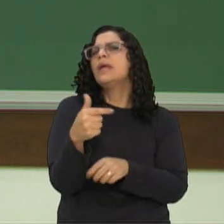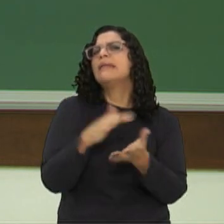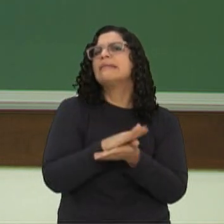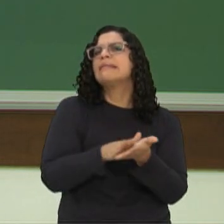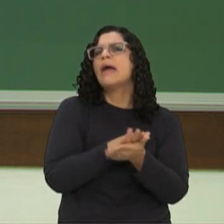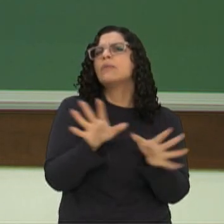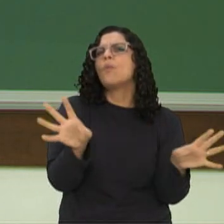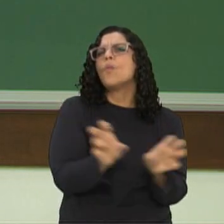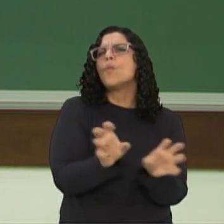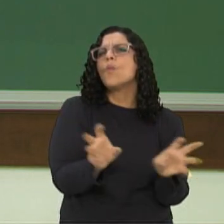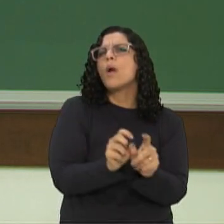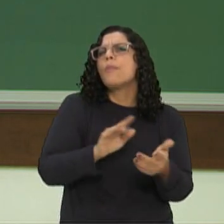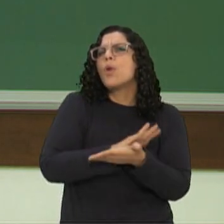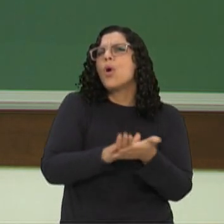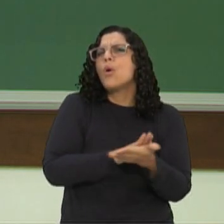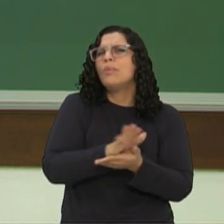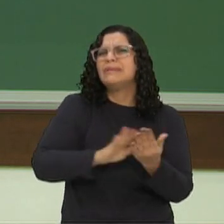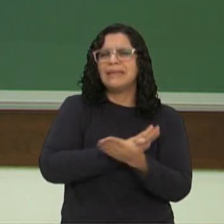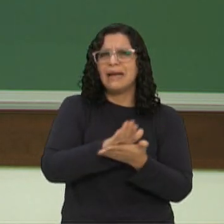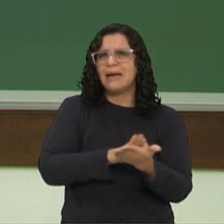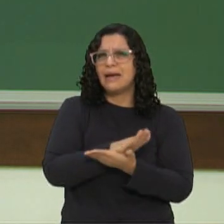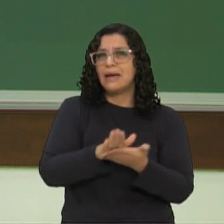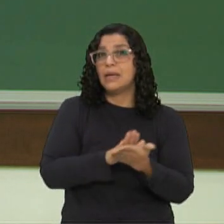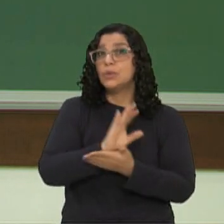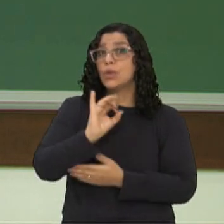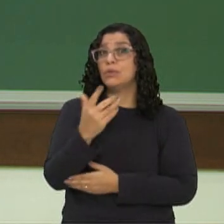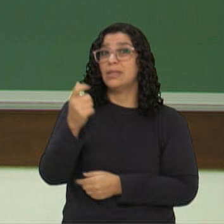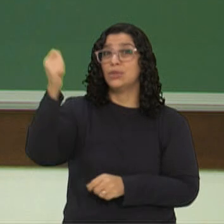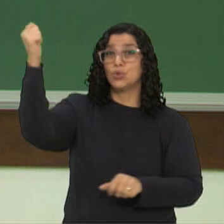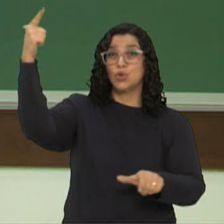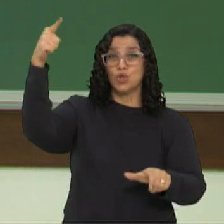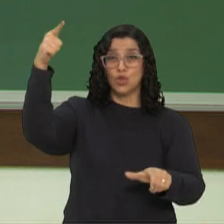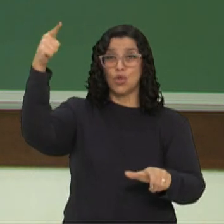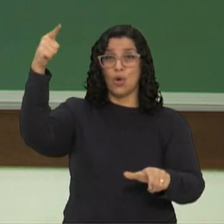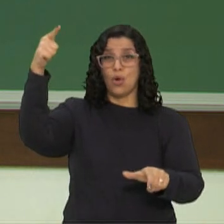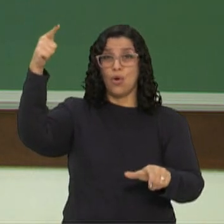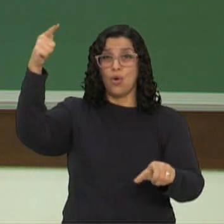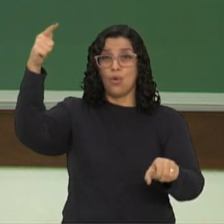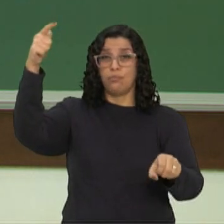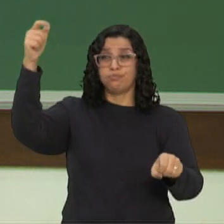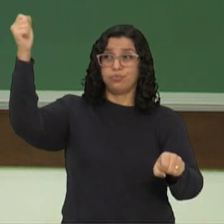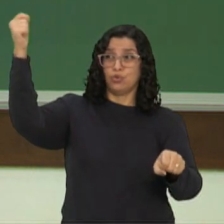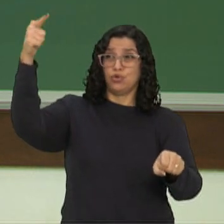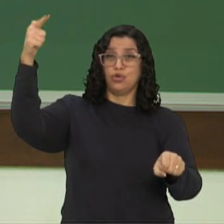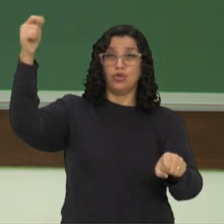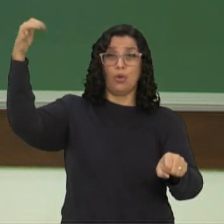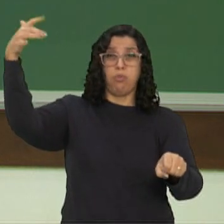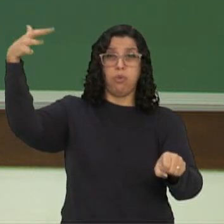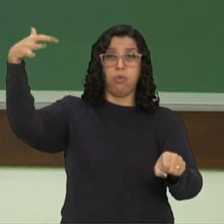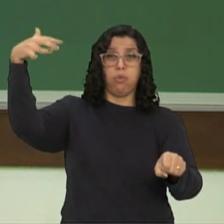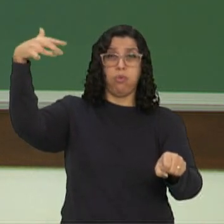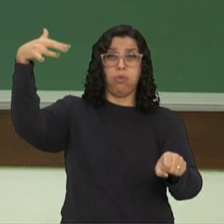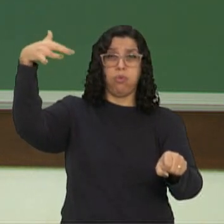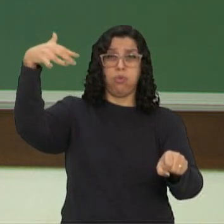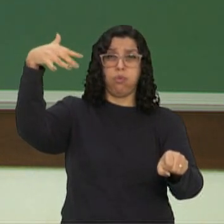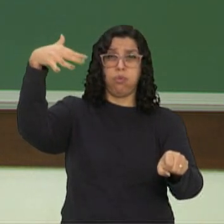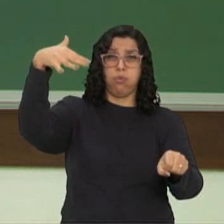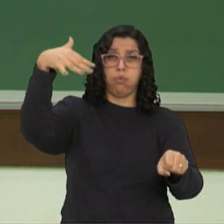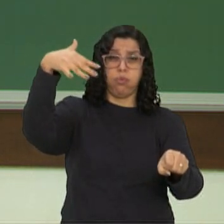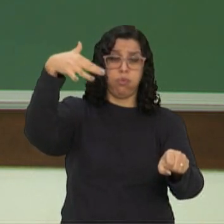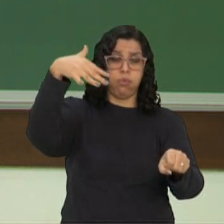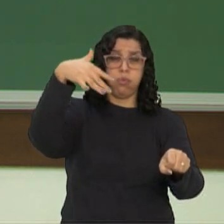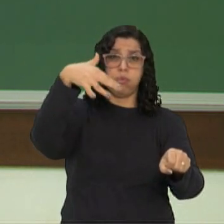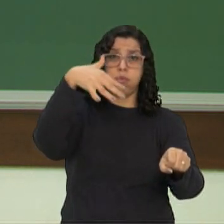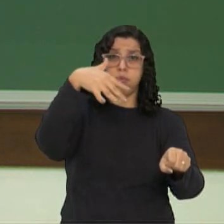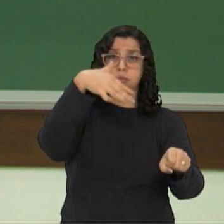Essa invasão de partículas solares em altíssimas velocidades e carregada de altíssima carga